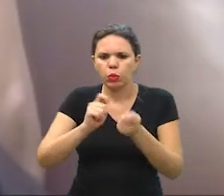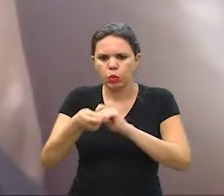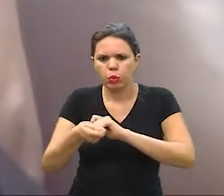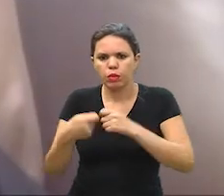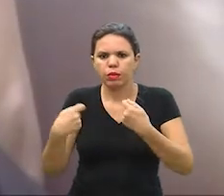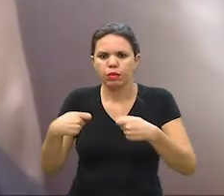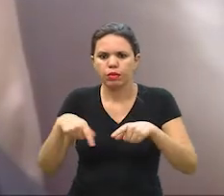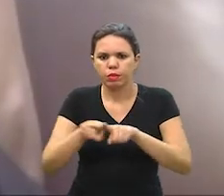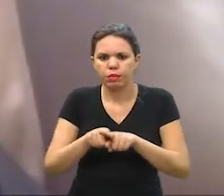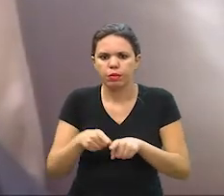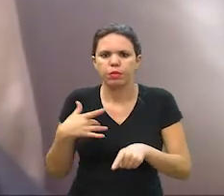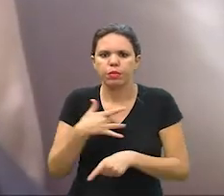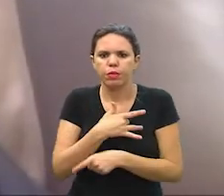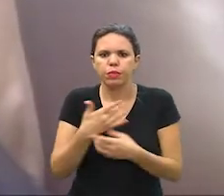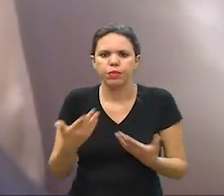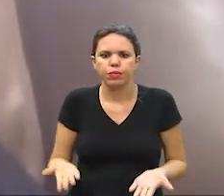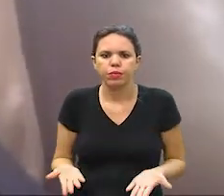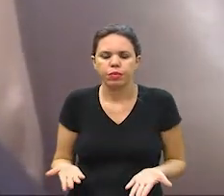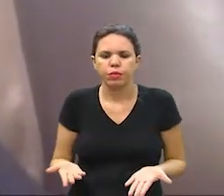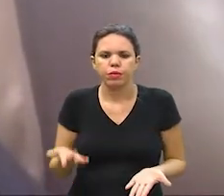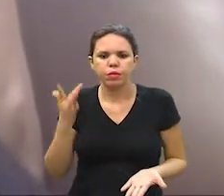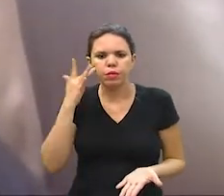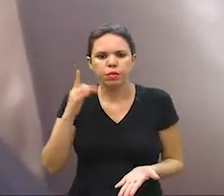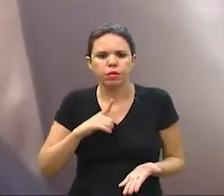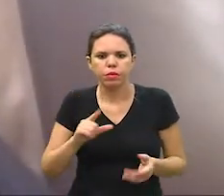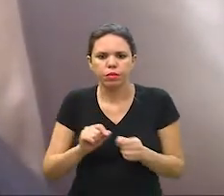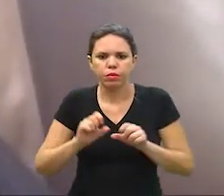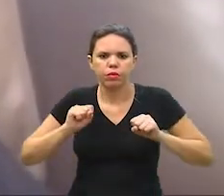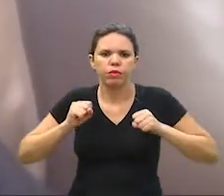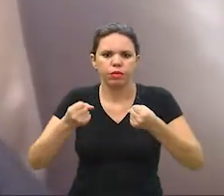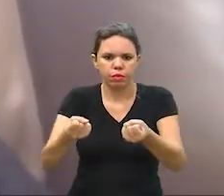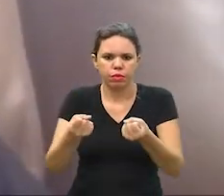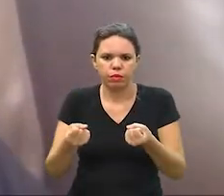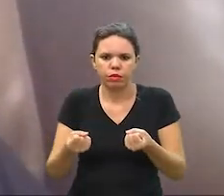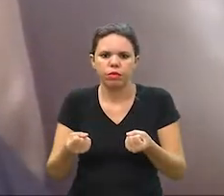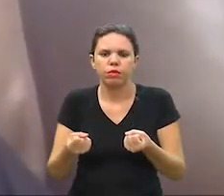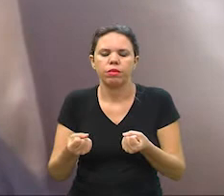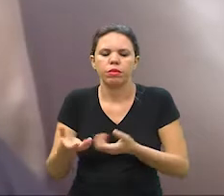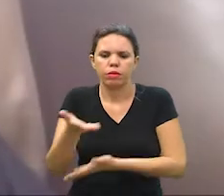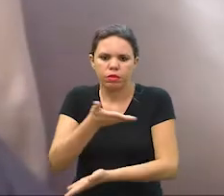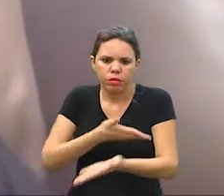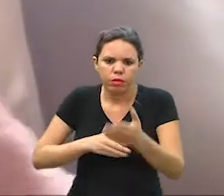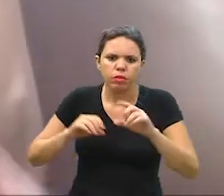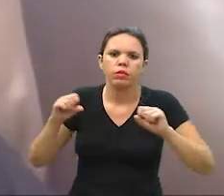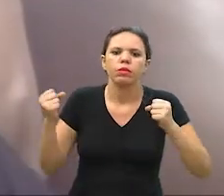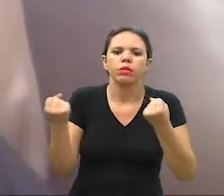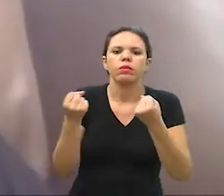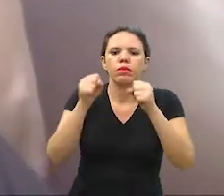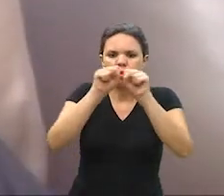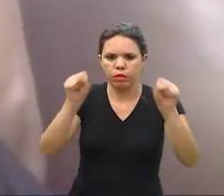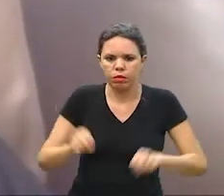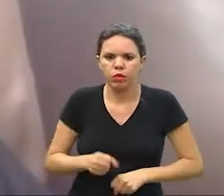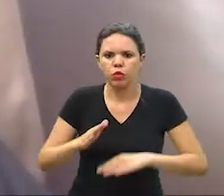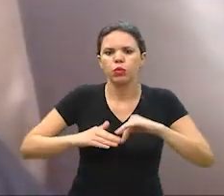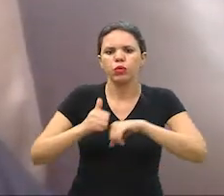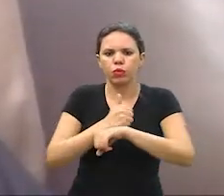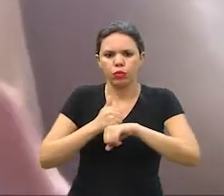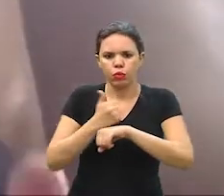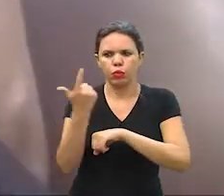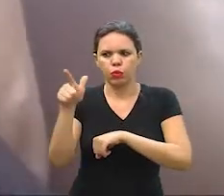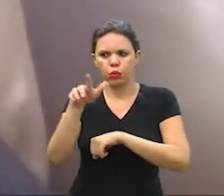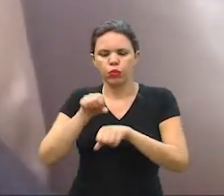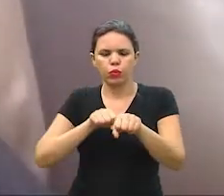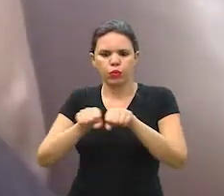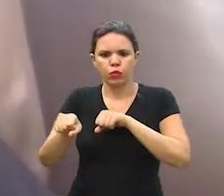às necessidades de saúde. Então, eu acho que tem que fazer um esforço de integrar o sistema e de ter profissionais com